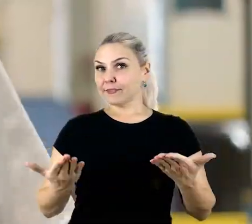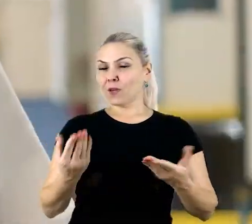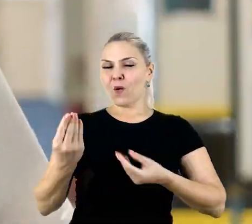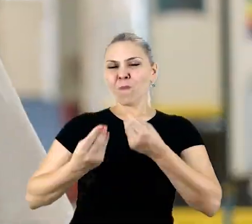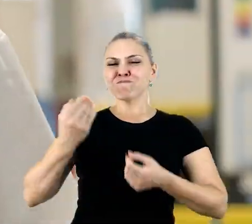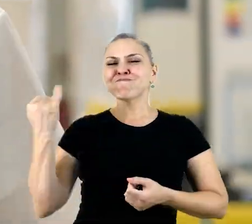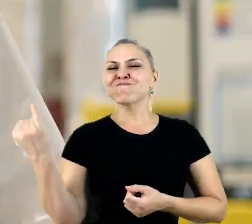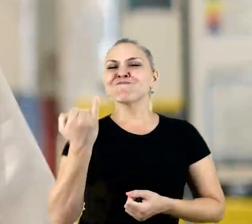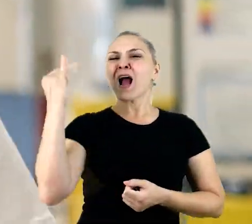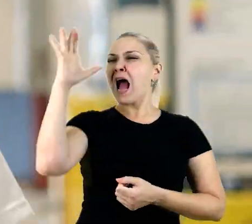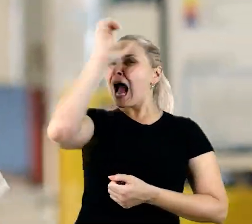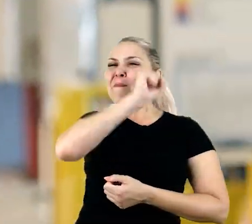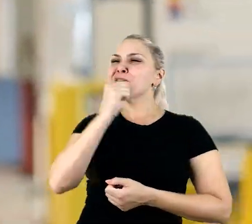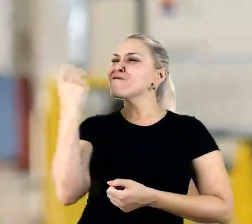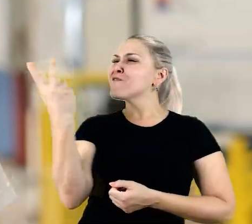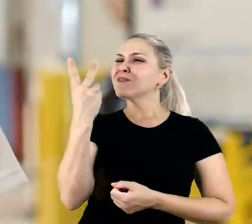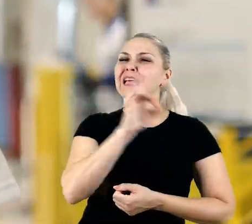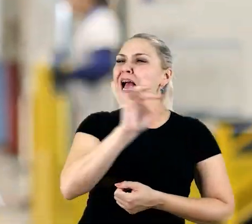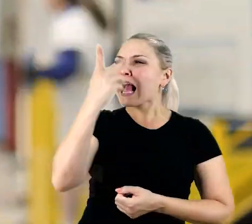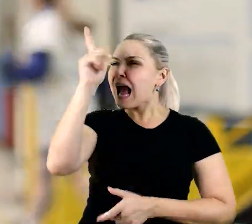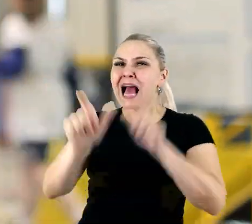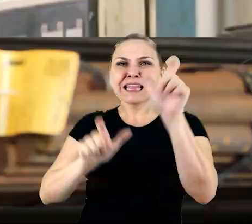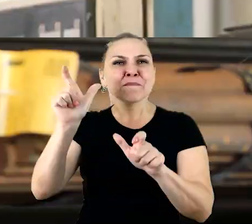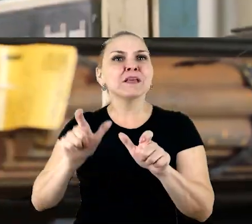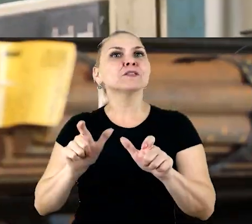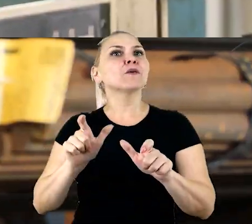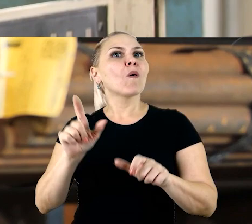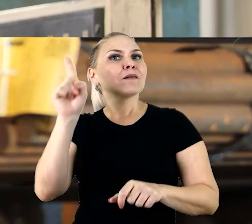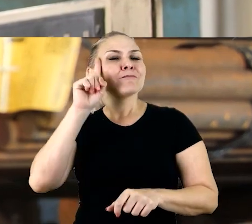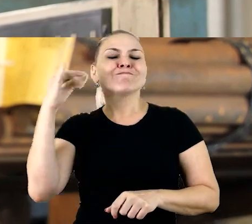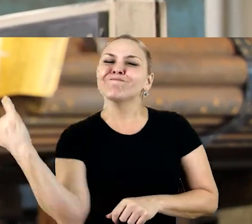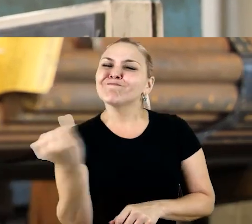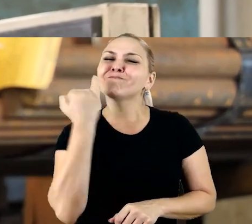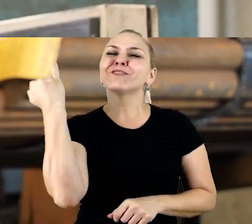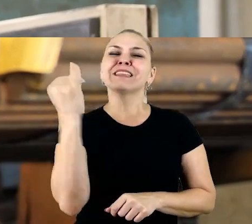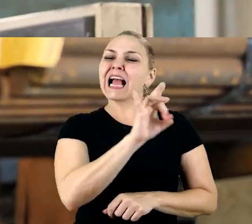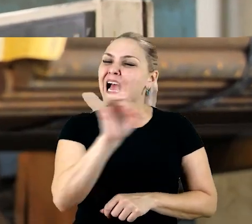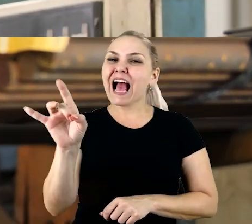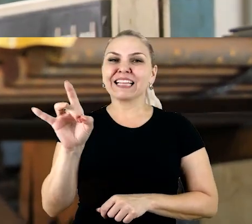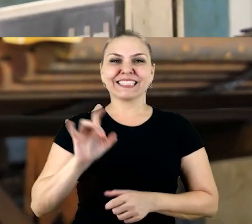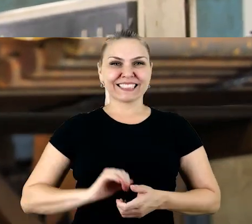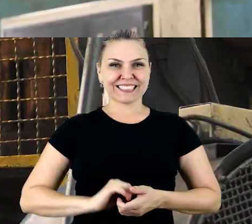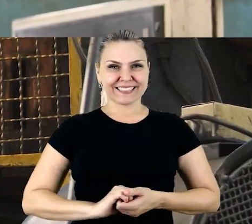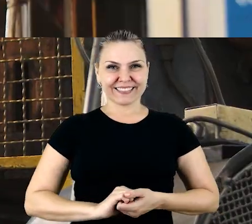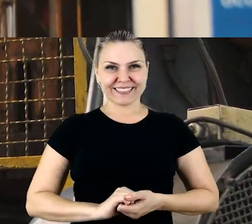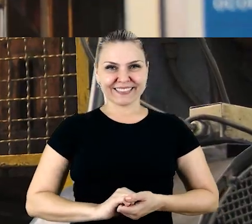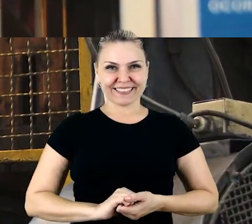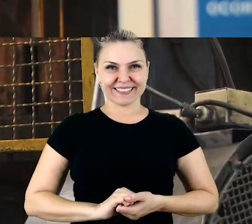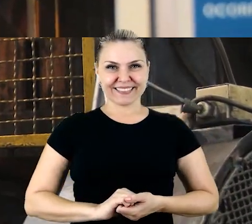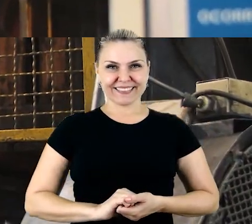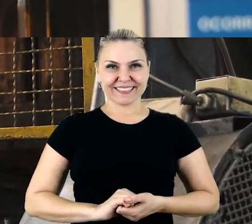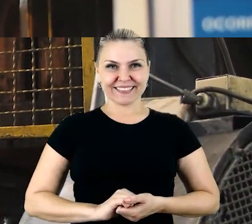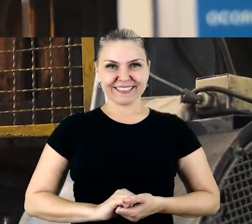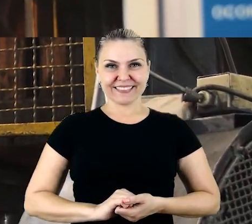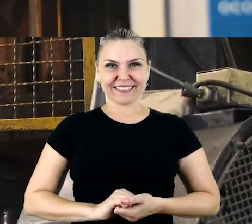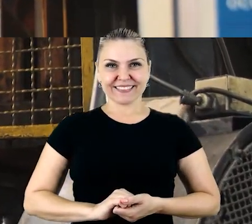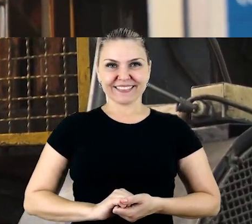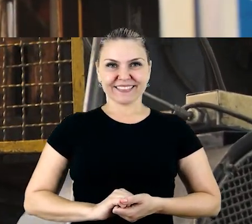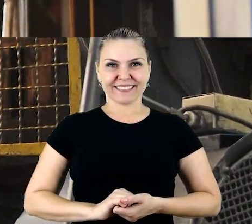já aprendemos Quanto é importante valorizar as pessoas como elas fazem diferença no dia a dia